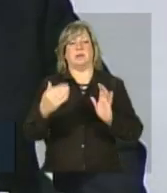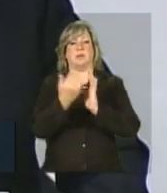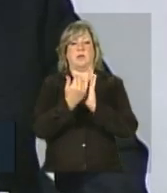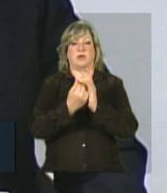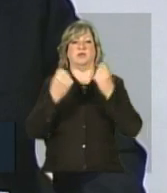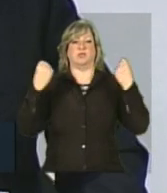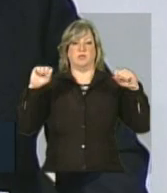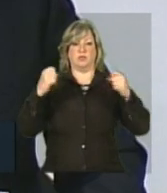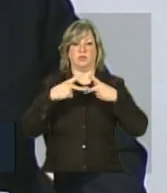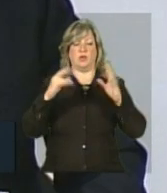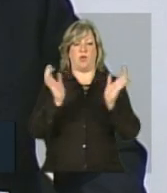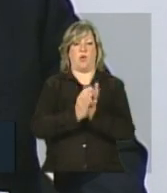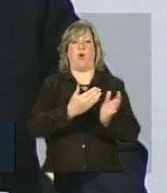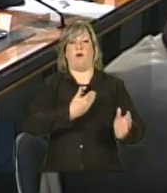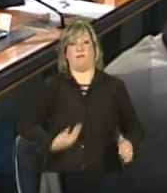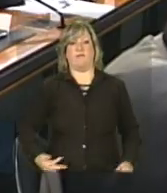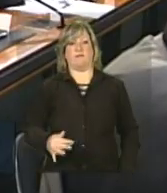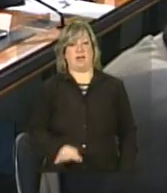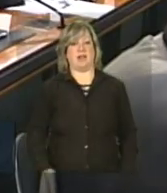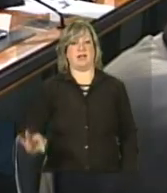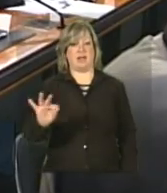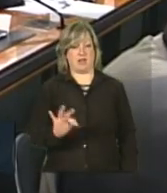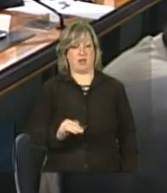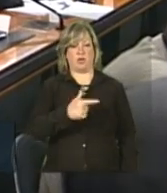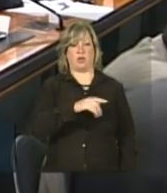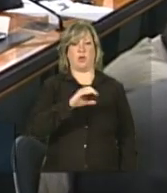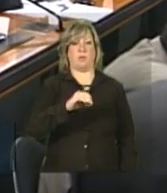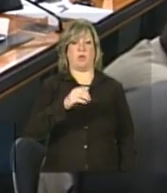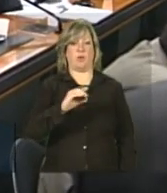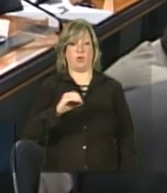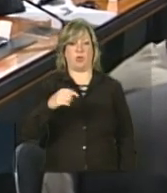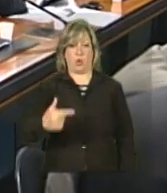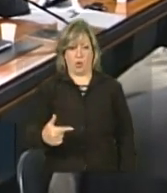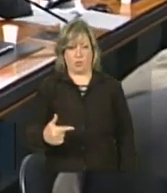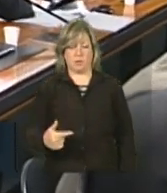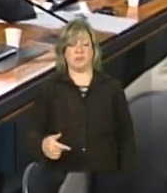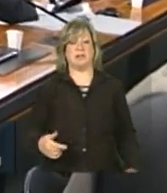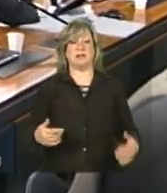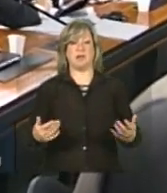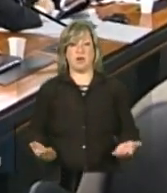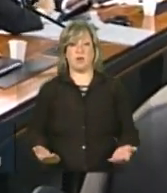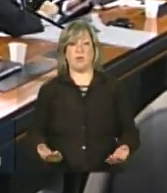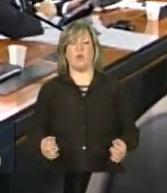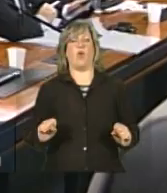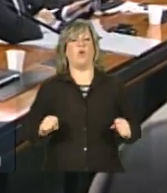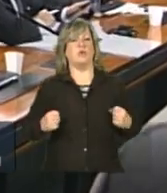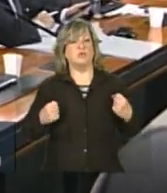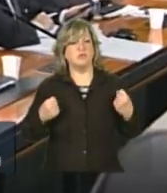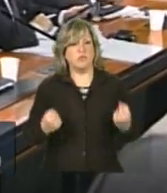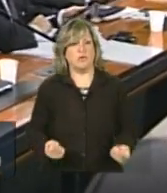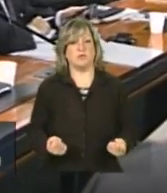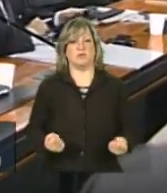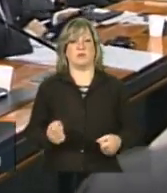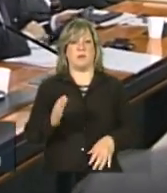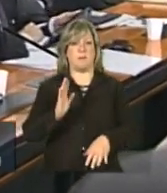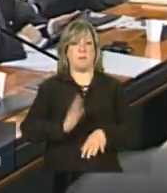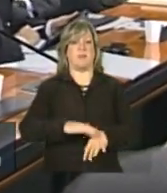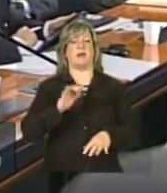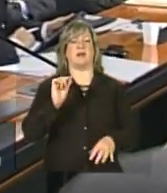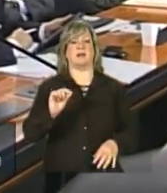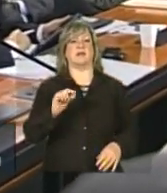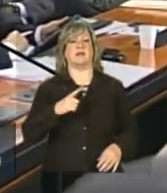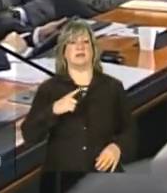área esportiva do governo federal de 2002. Portanto, o esforço de dar um maior alcance aos